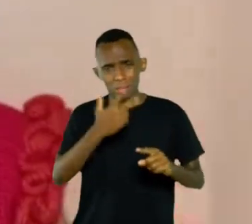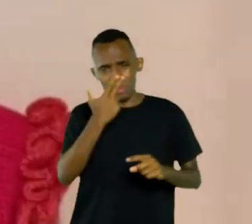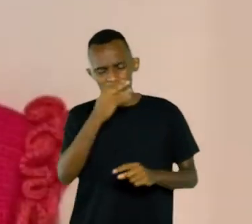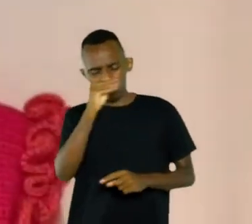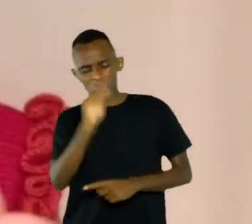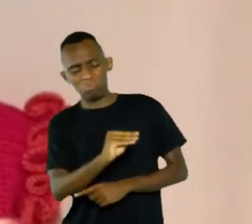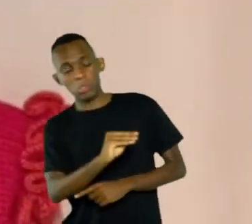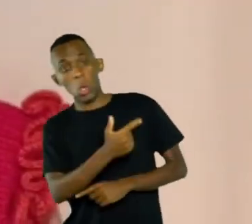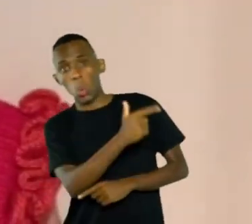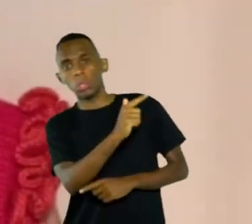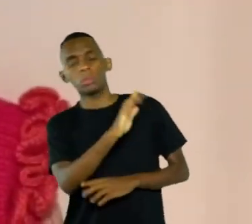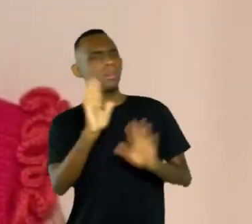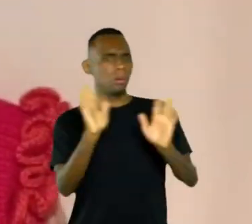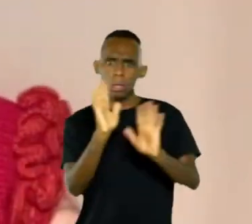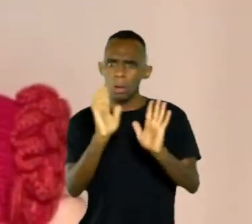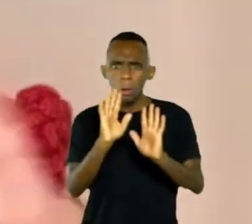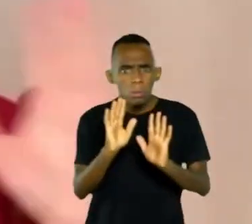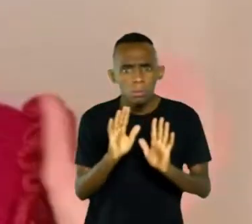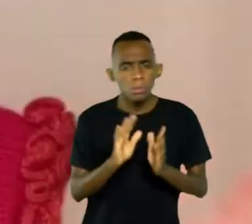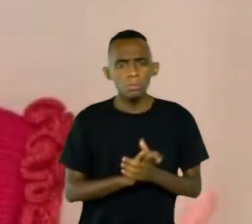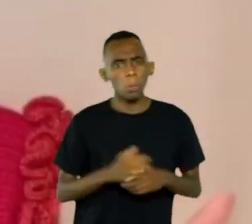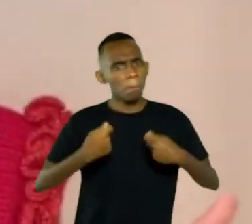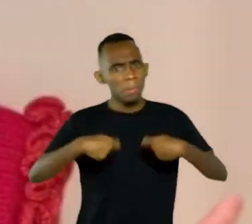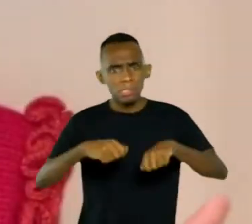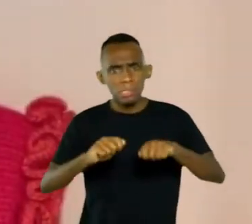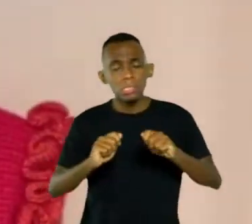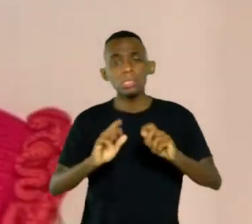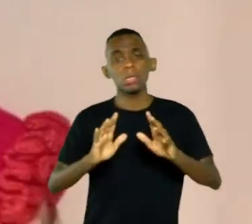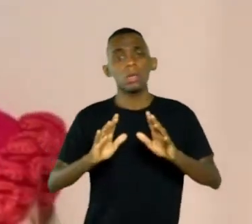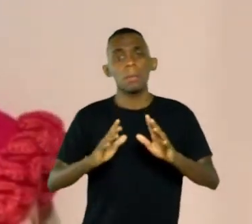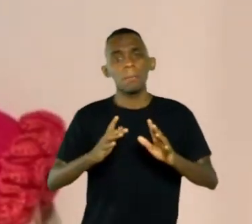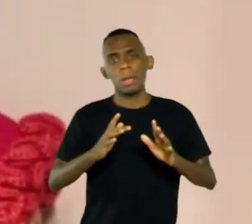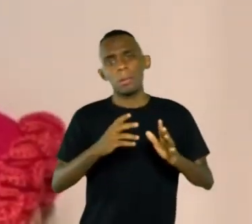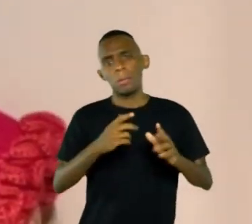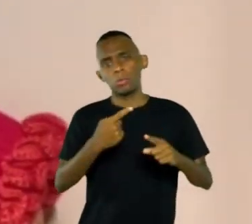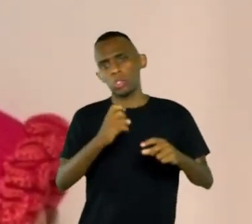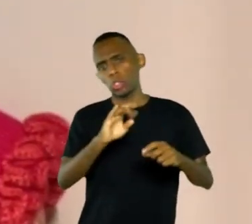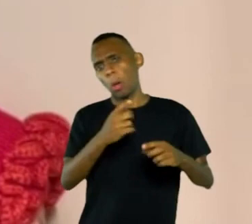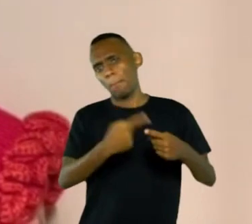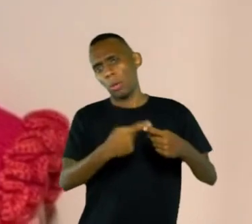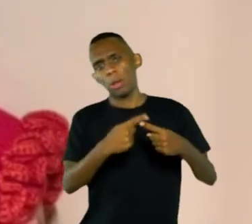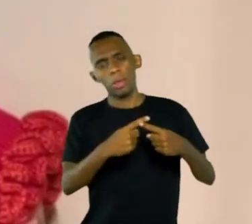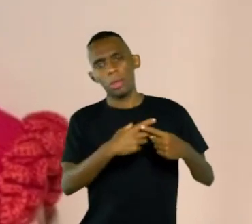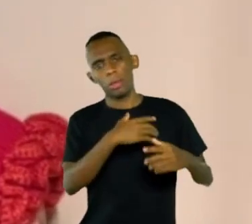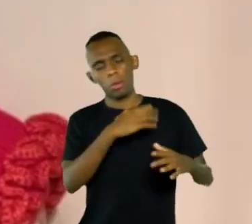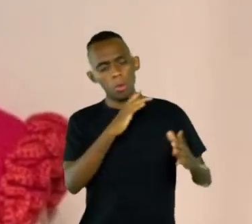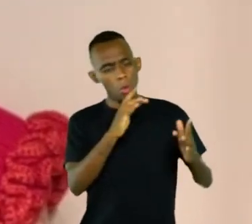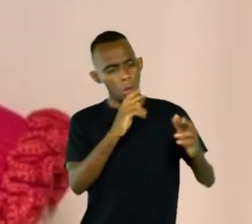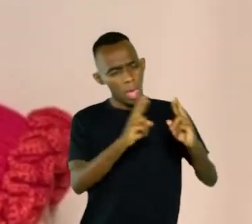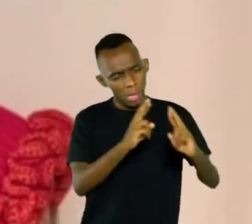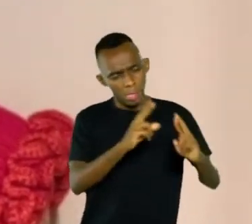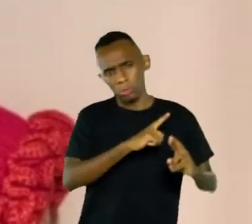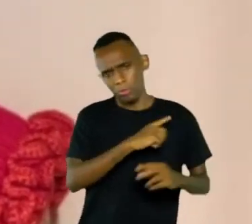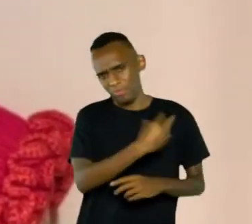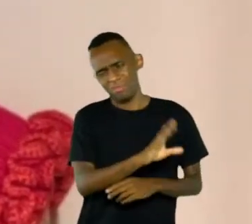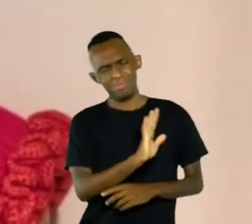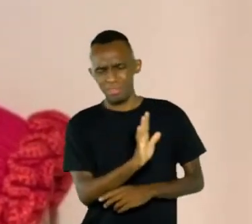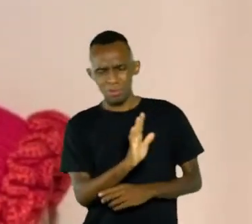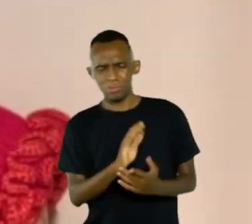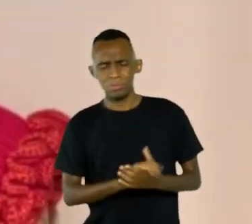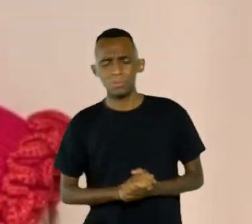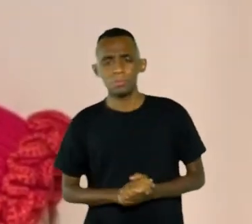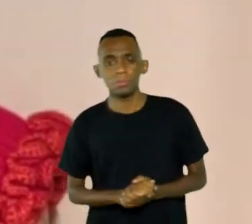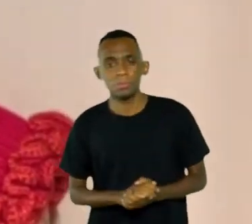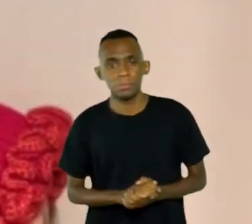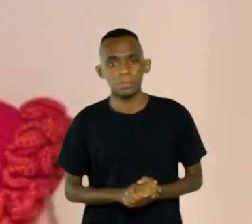o outro para que porque essa relação teve um fim. Então, acho que é um pouco essa mesma lógica, né?